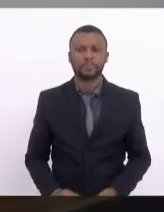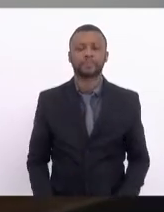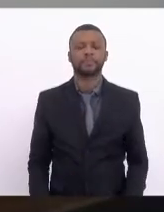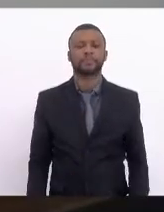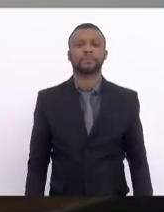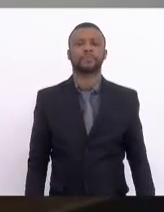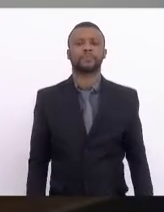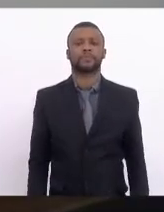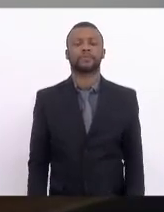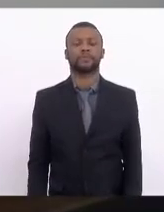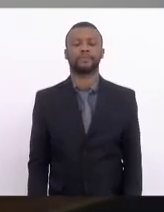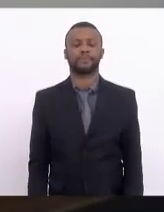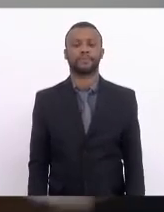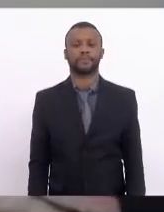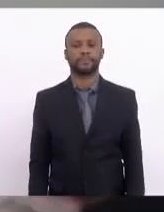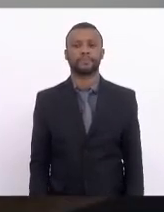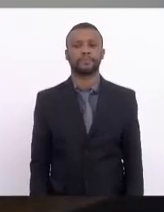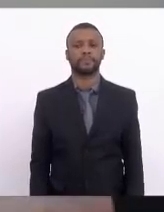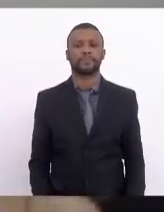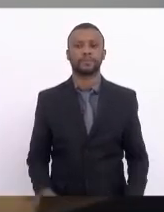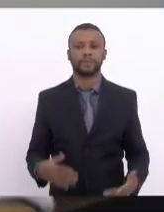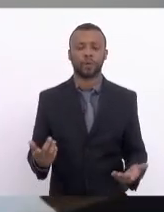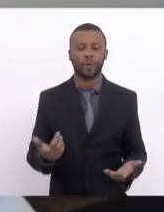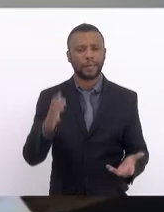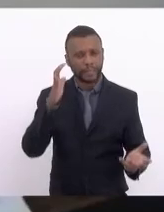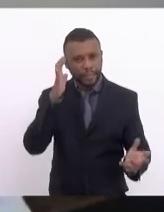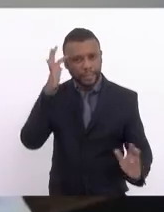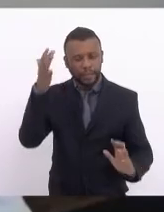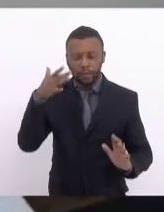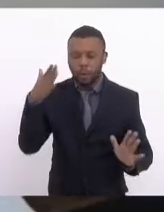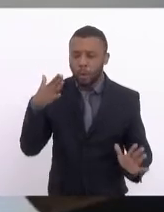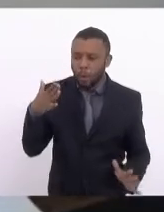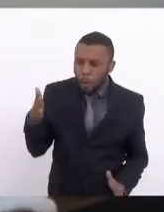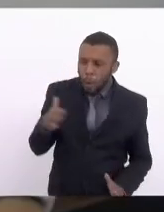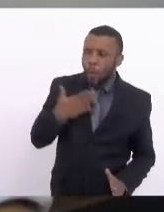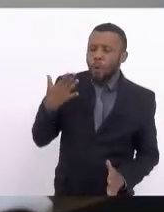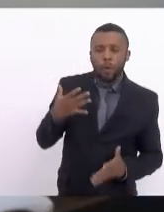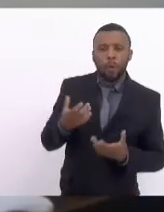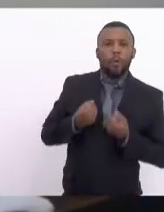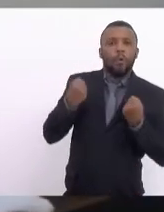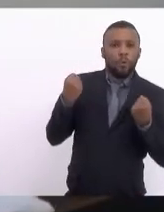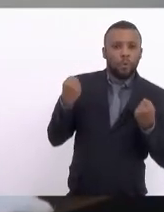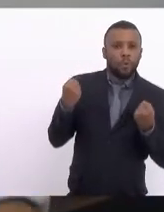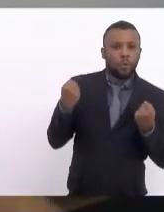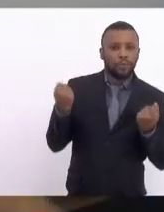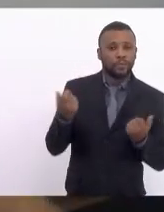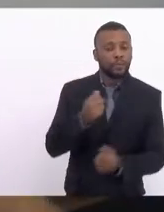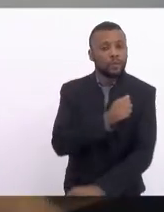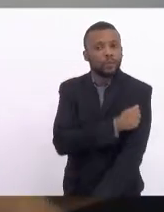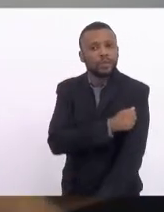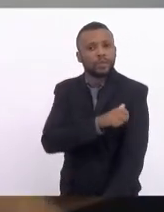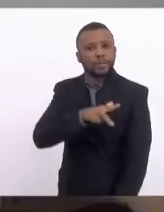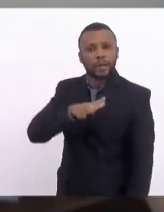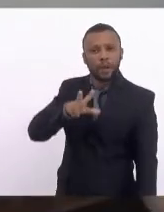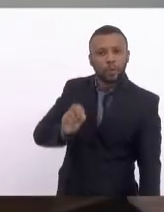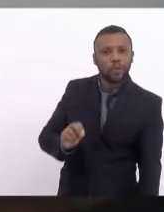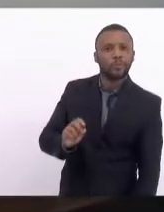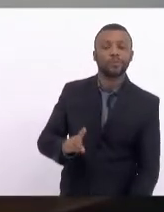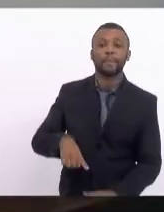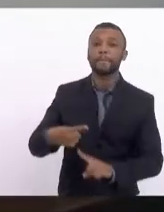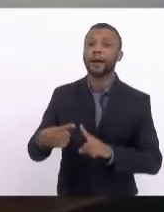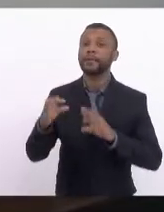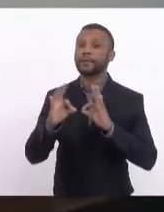tomou de susto, de surpresa, de assalto, por assim dizer, os estudantes e suas famílias,